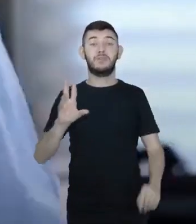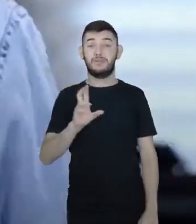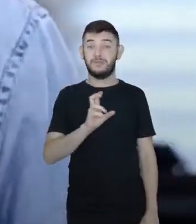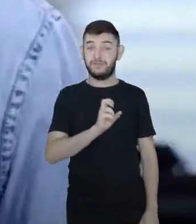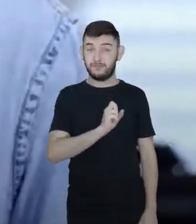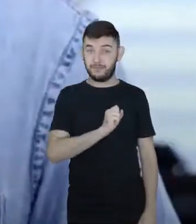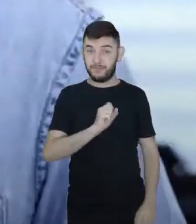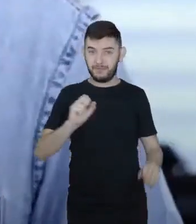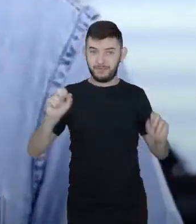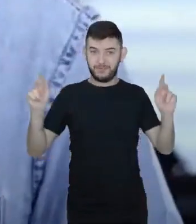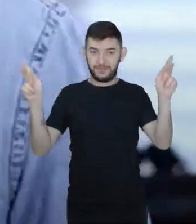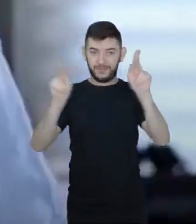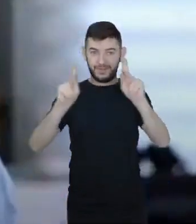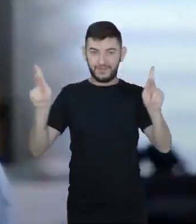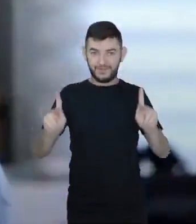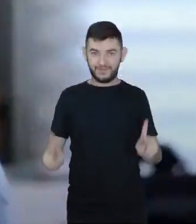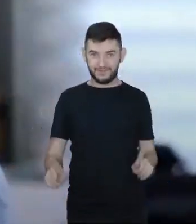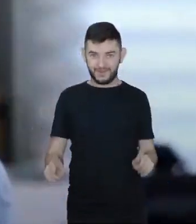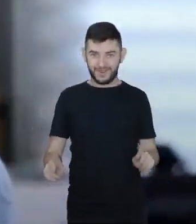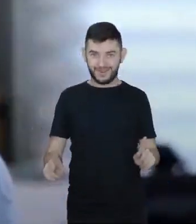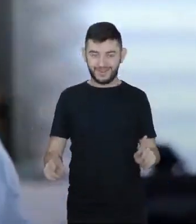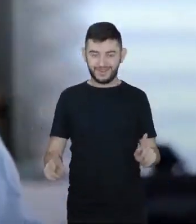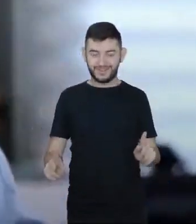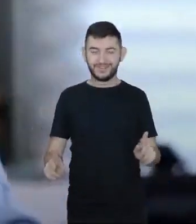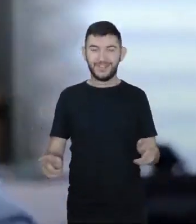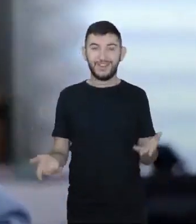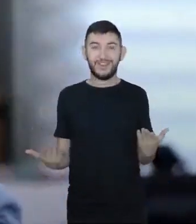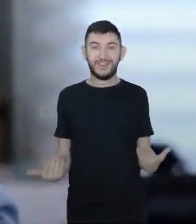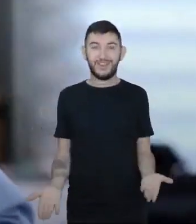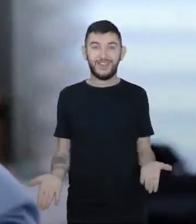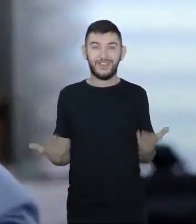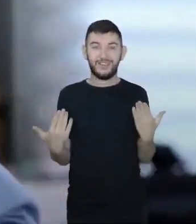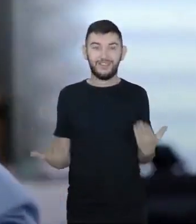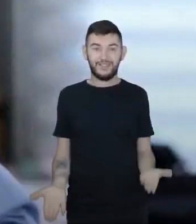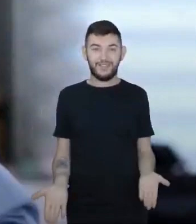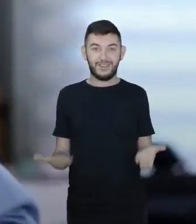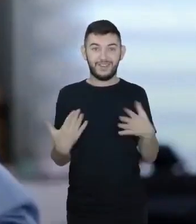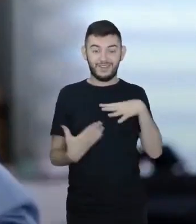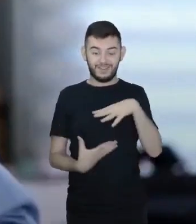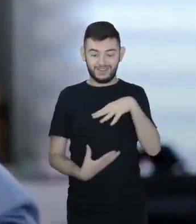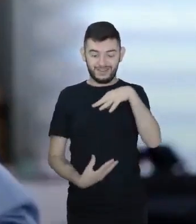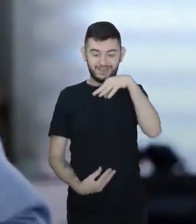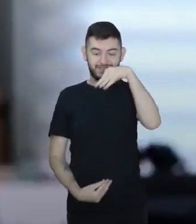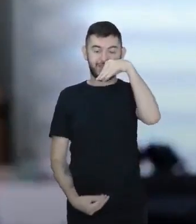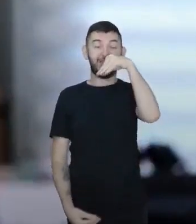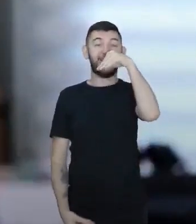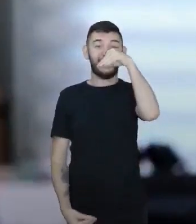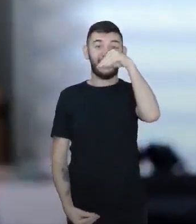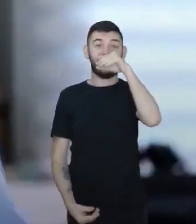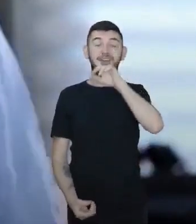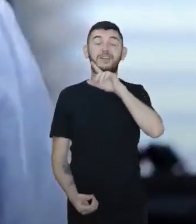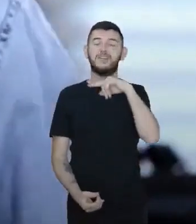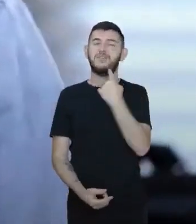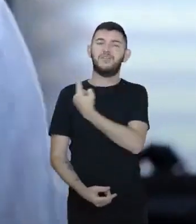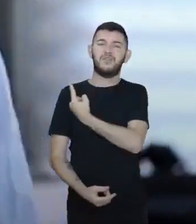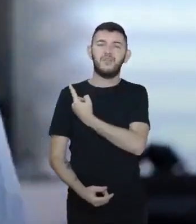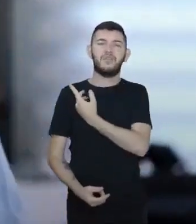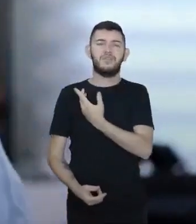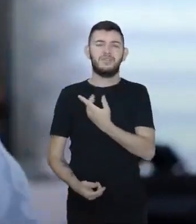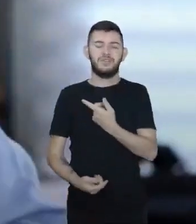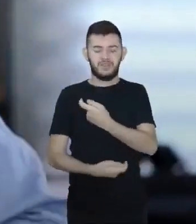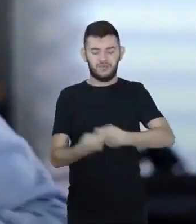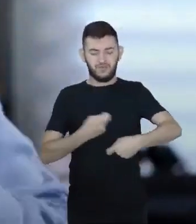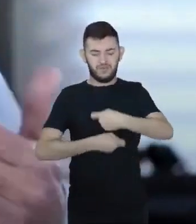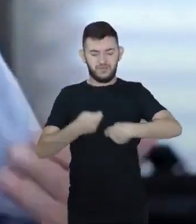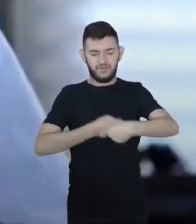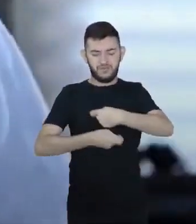leveza espiritual para que a gente possa mostrar que nós temos que reconstruir sabe não apenas a